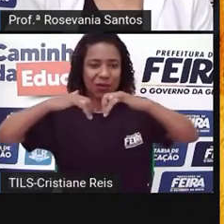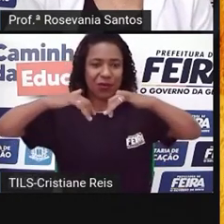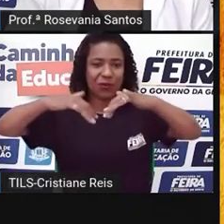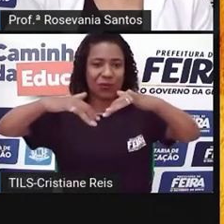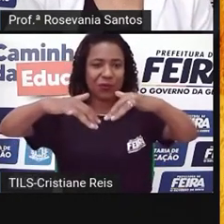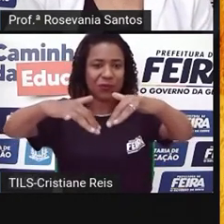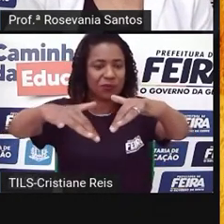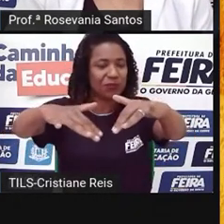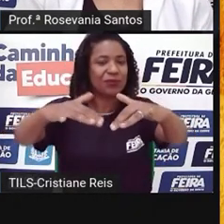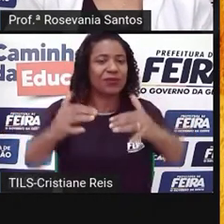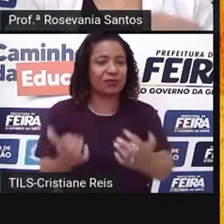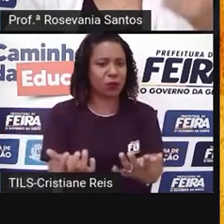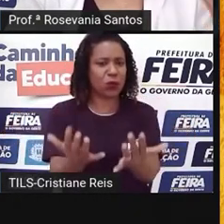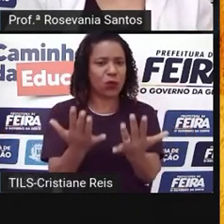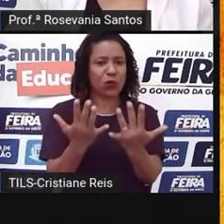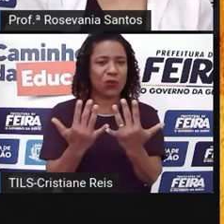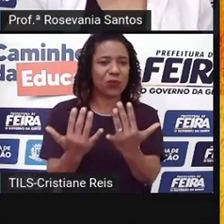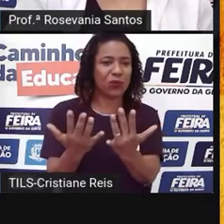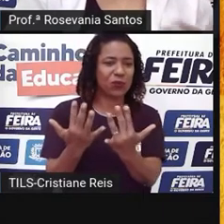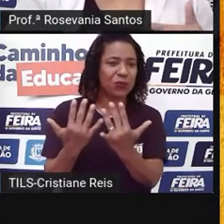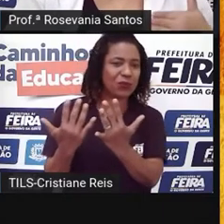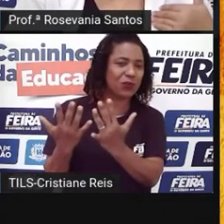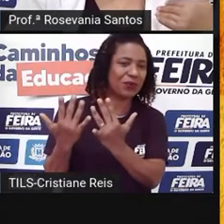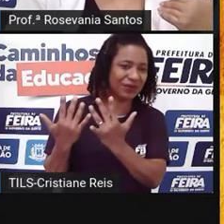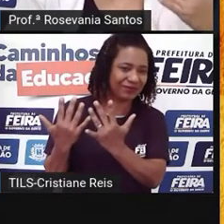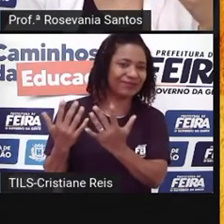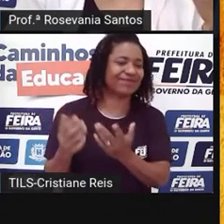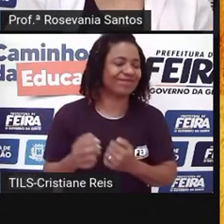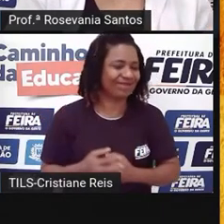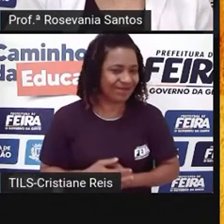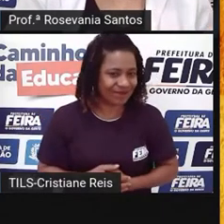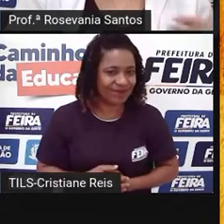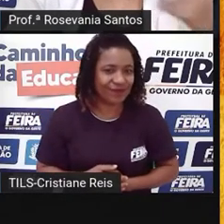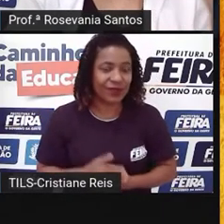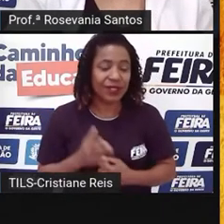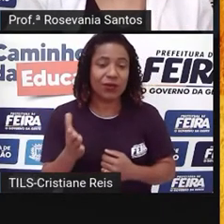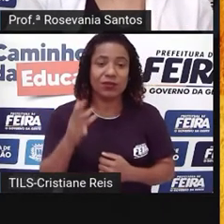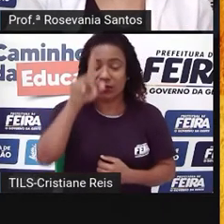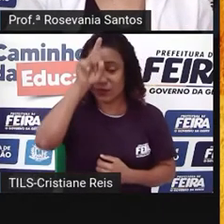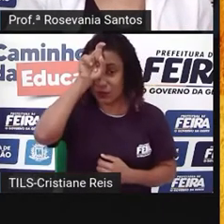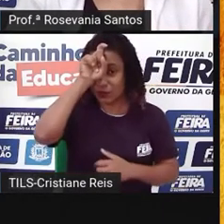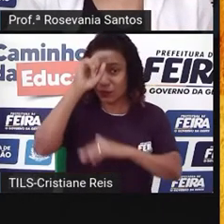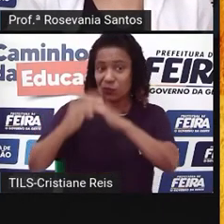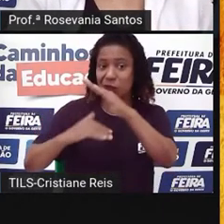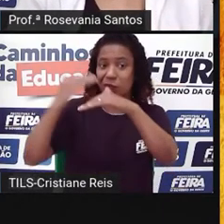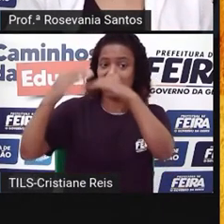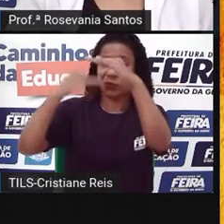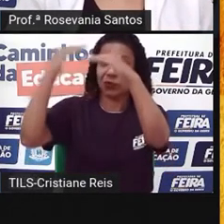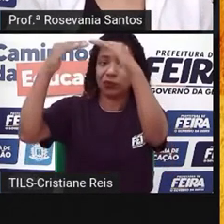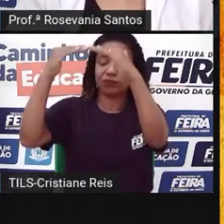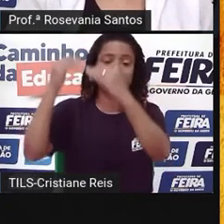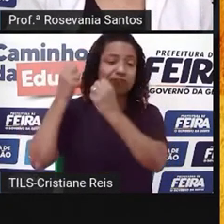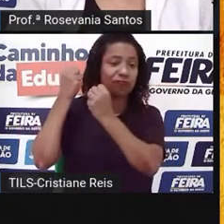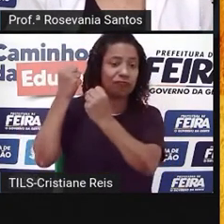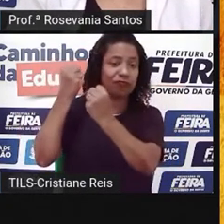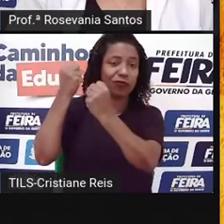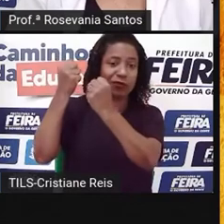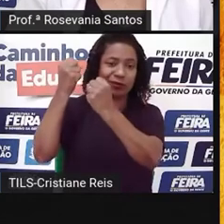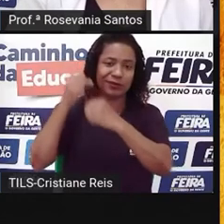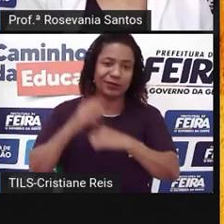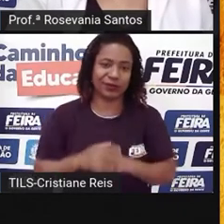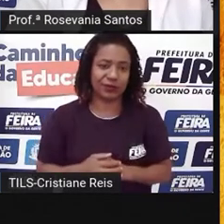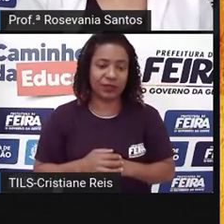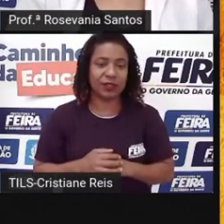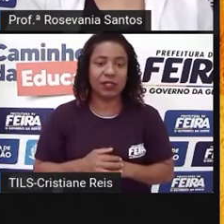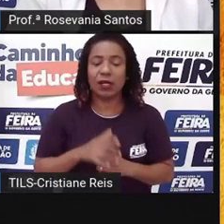para que, bora dizer assim, elas fossem hoje esse desenvolvimento, essa potência que eles são. O Rio Nilo, ele é formado, né,